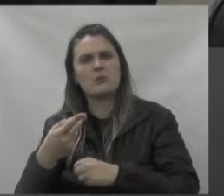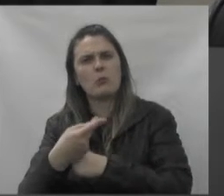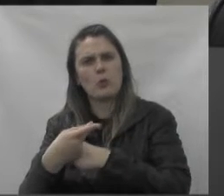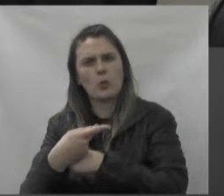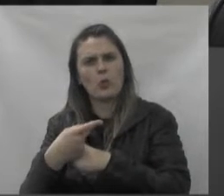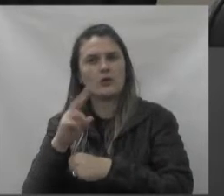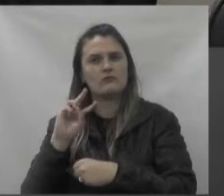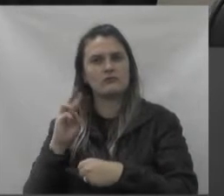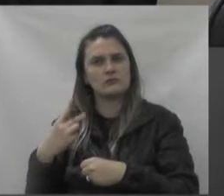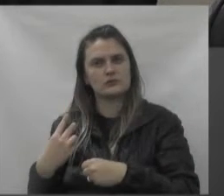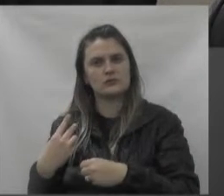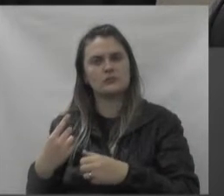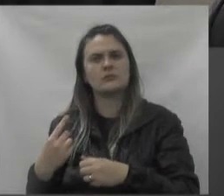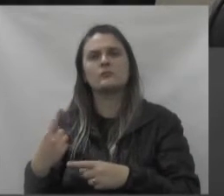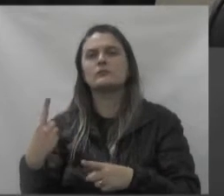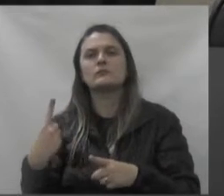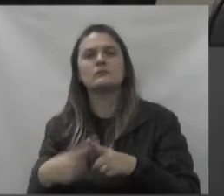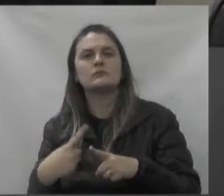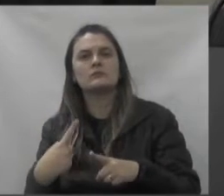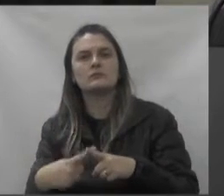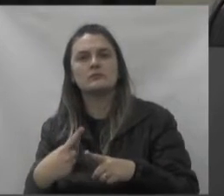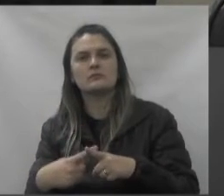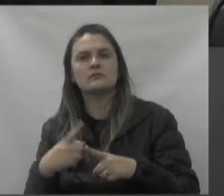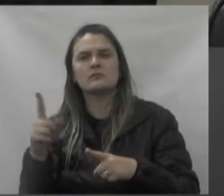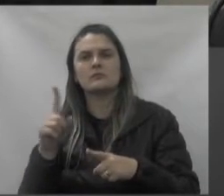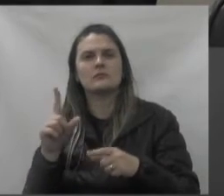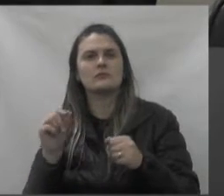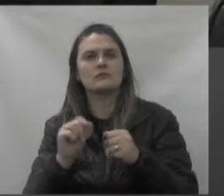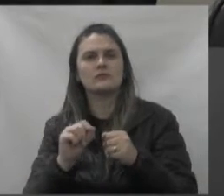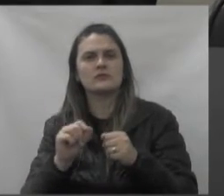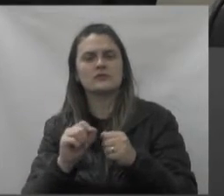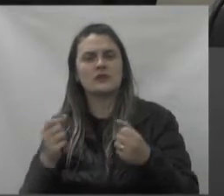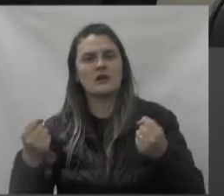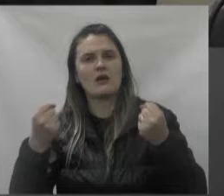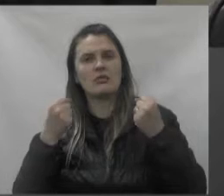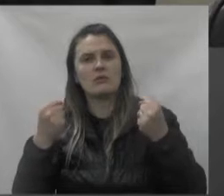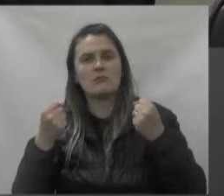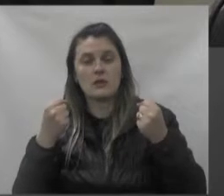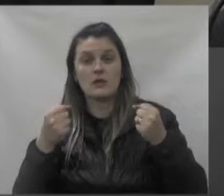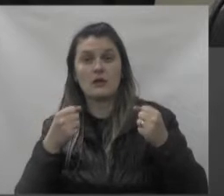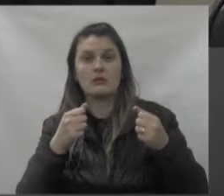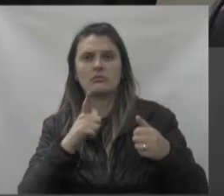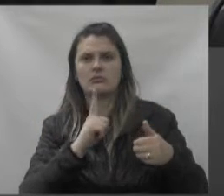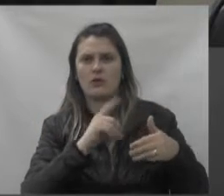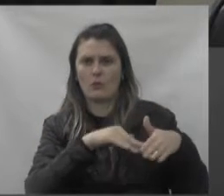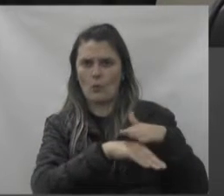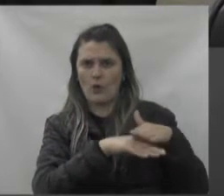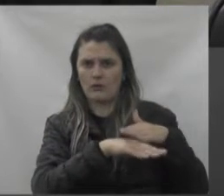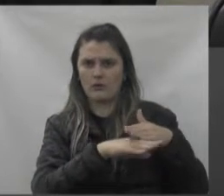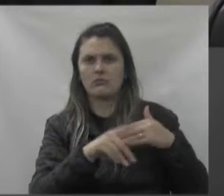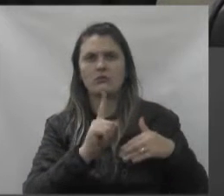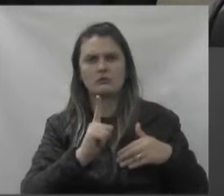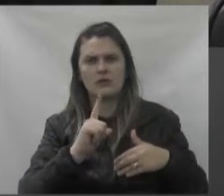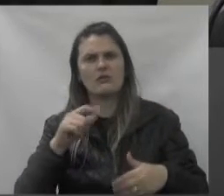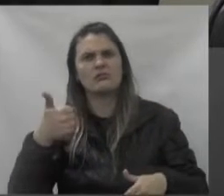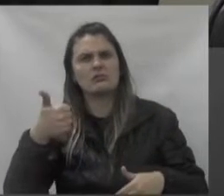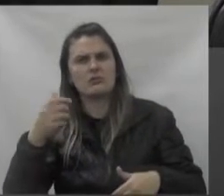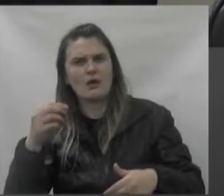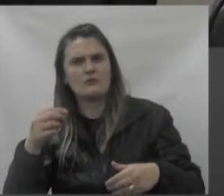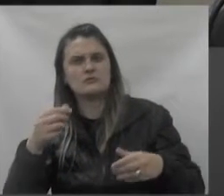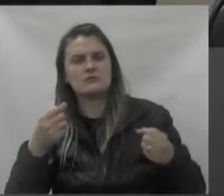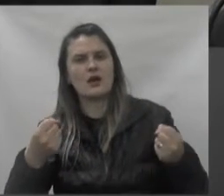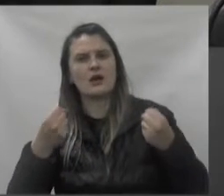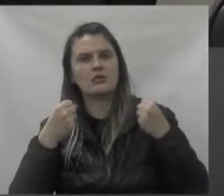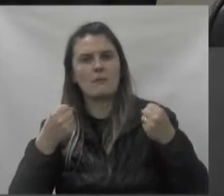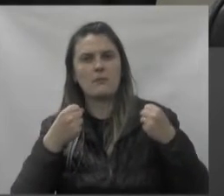procurando a respeito por que não estão sendo instaladas academias que chegaram em nossa cidade. São mais de 8, mais de 10, que